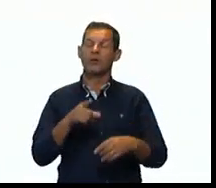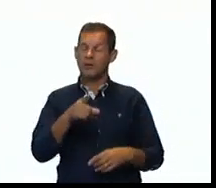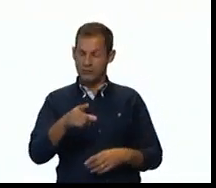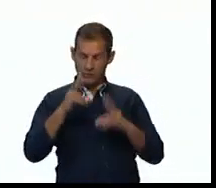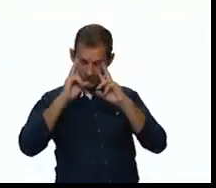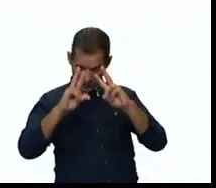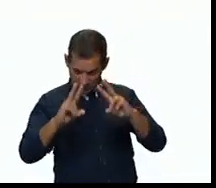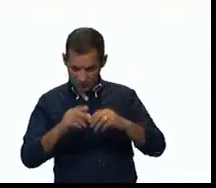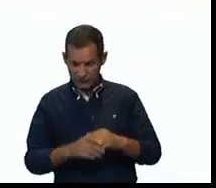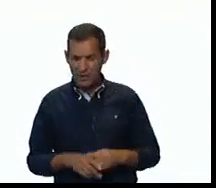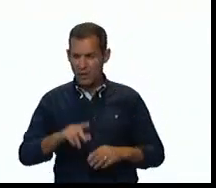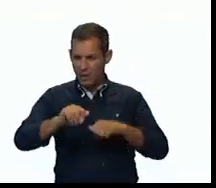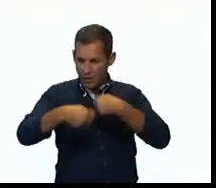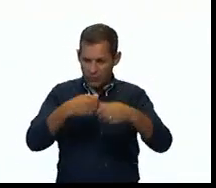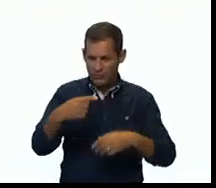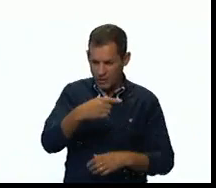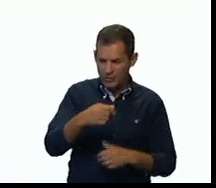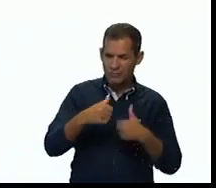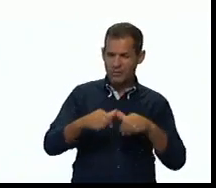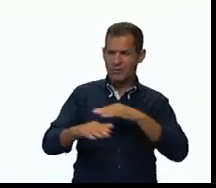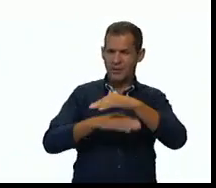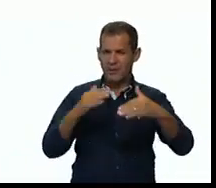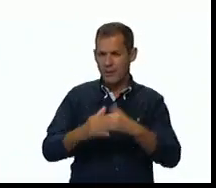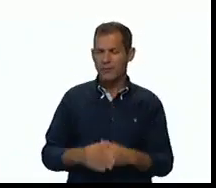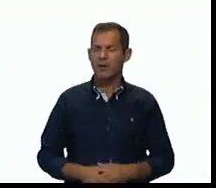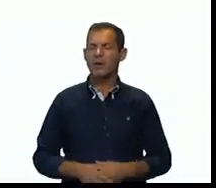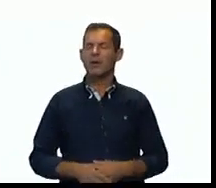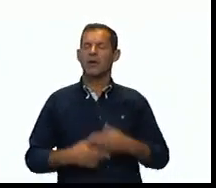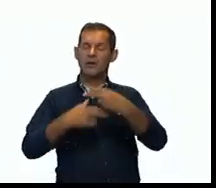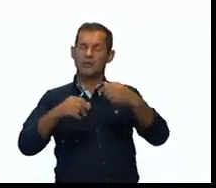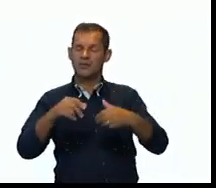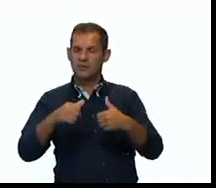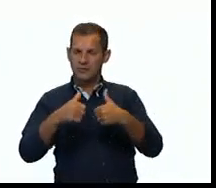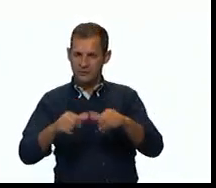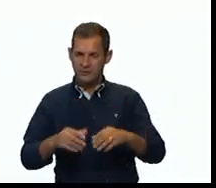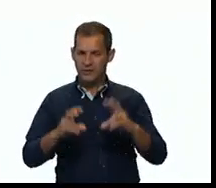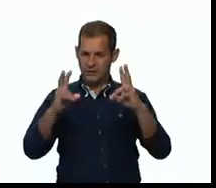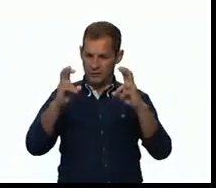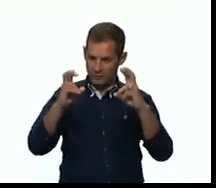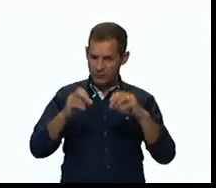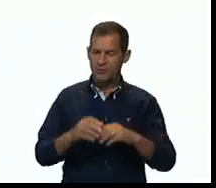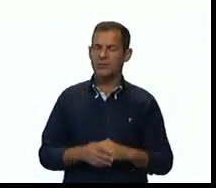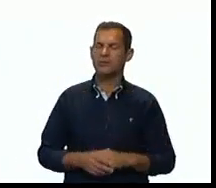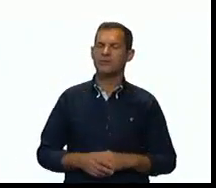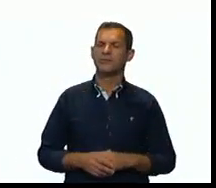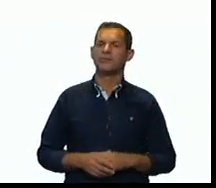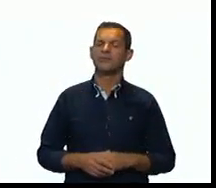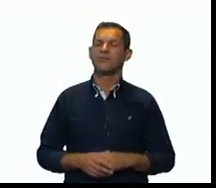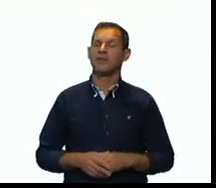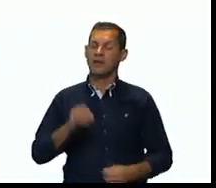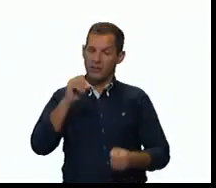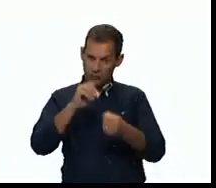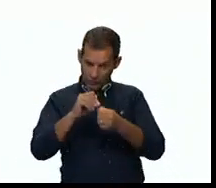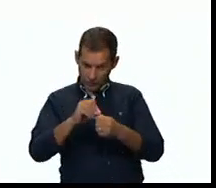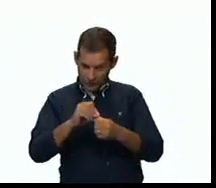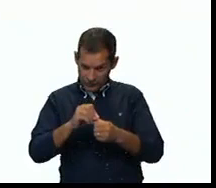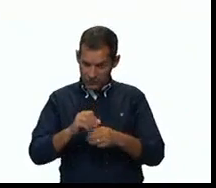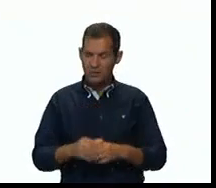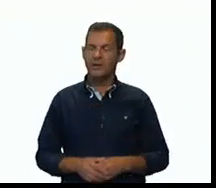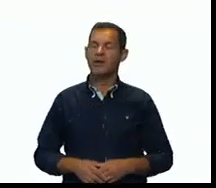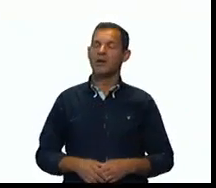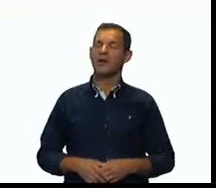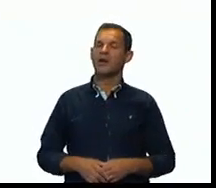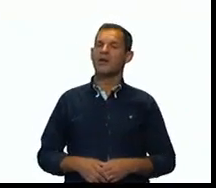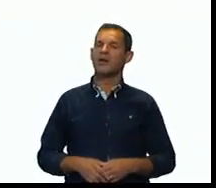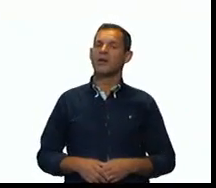você vê que não, o sinal de menos ele está para todos os termos que estão entre parênteses. Então, fazendo esse jogo de sinal, nós